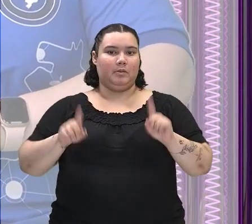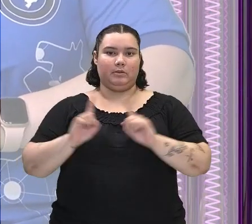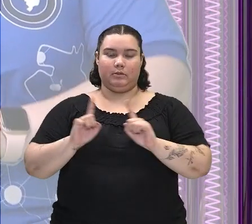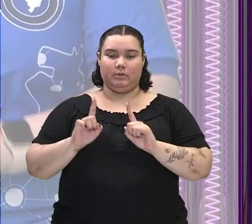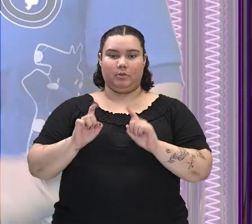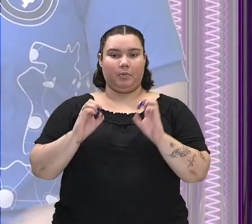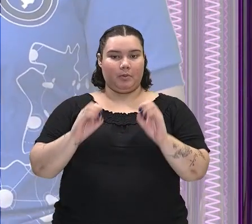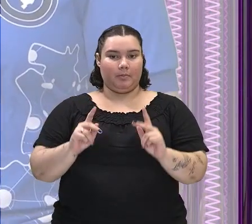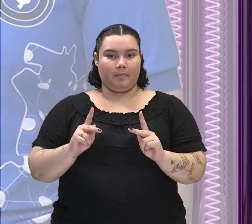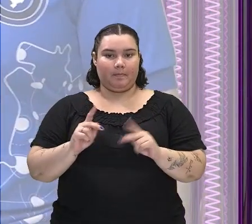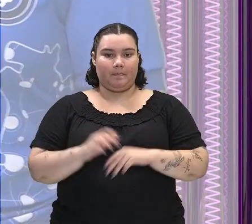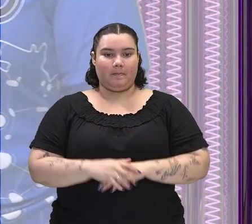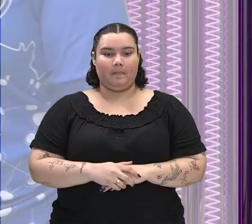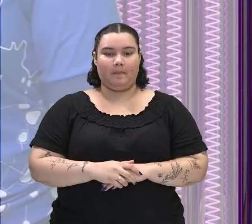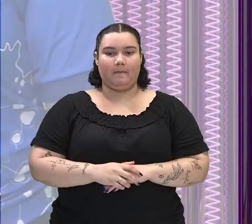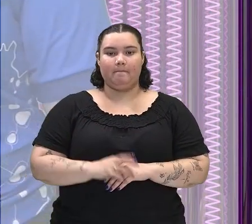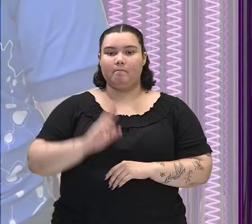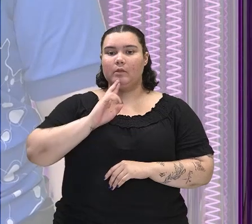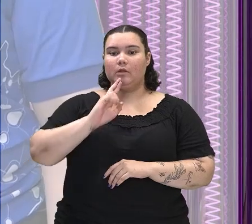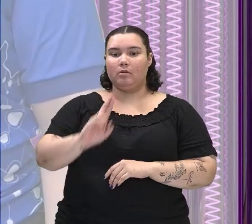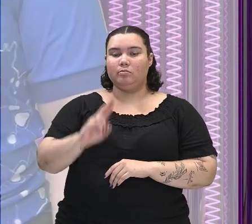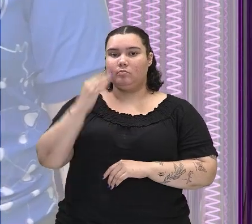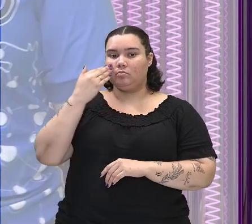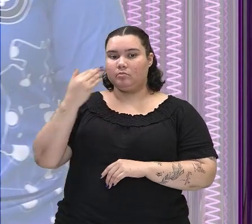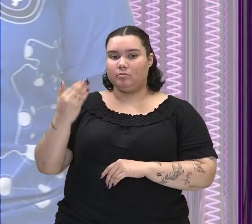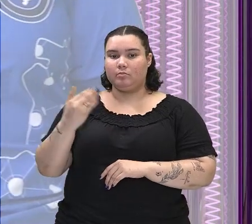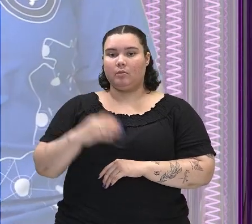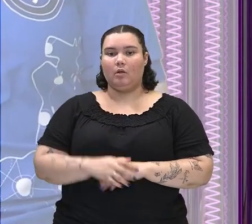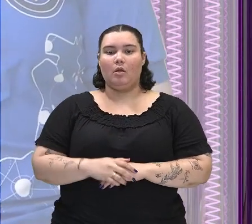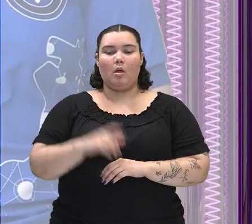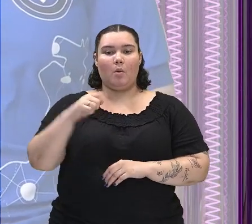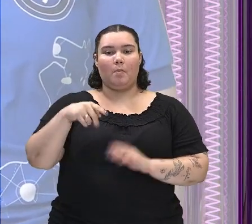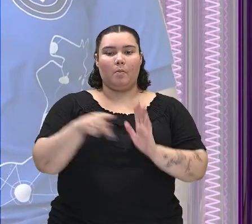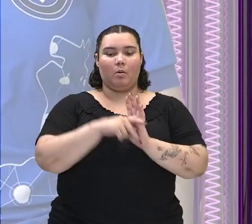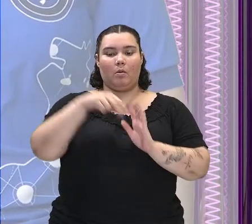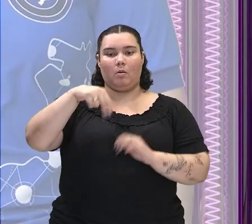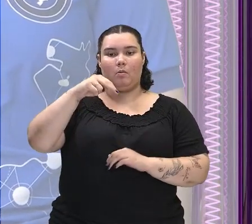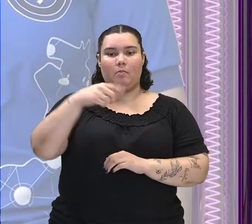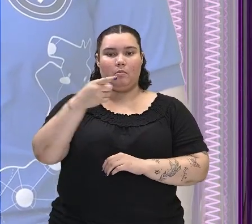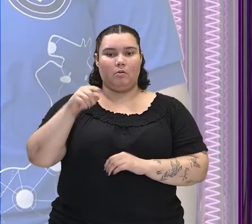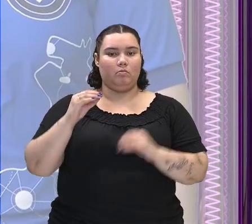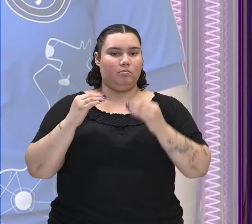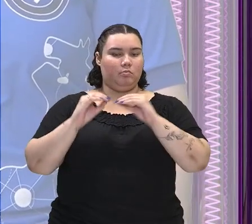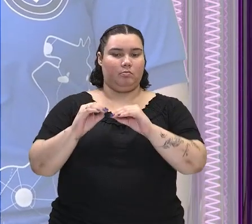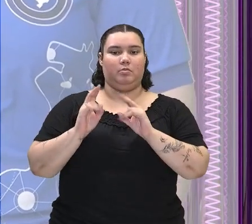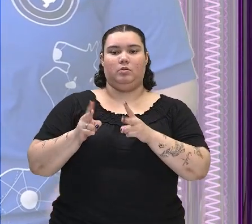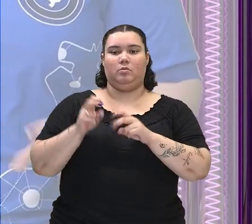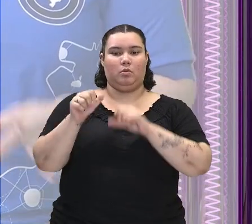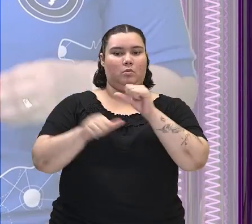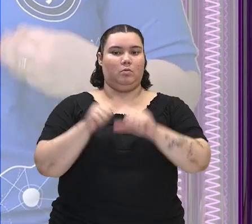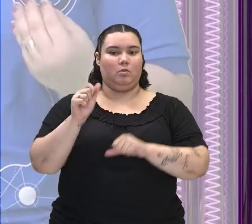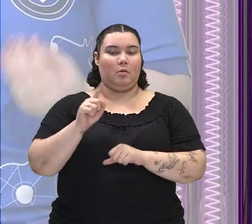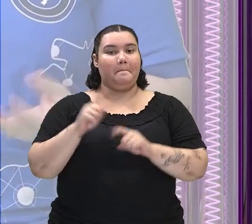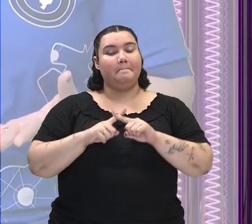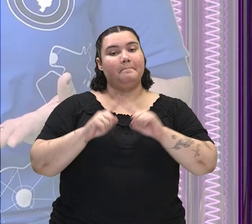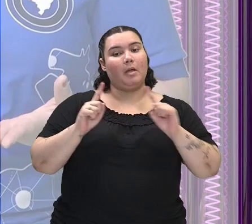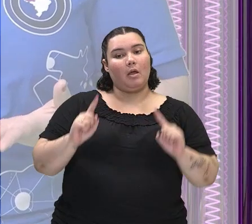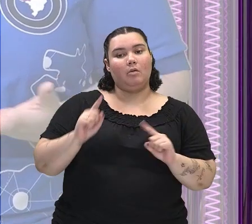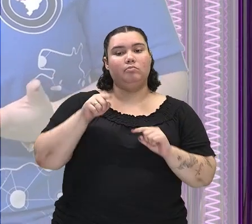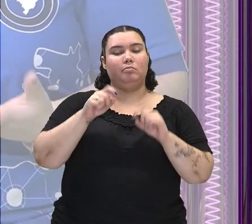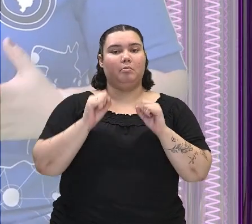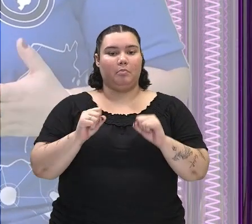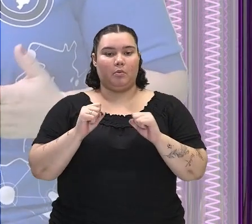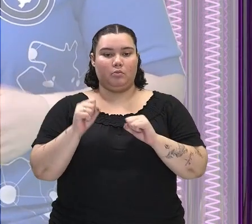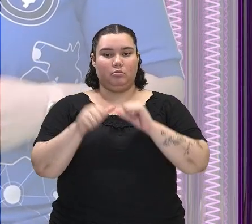medida, certo? E a resposta ficou em função do π, né? Eu não substituí o valor do π, mas você também